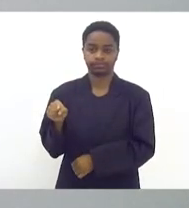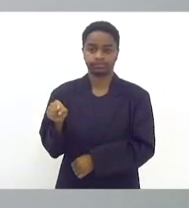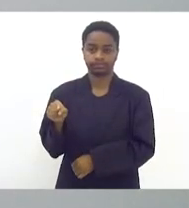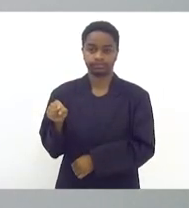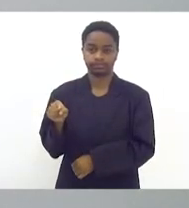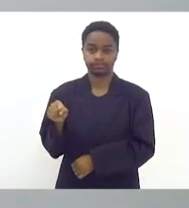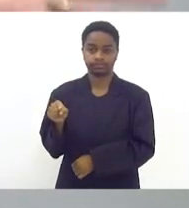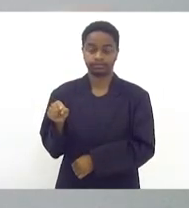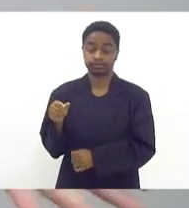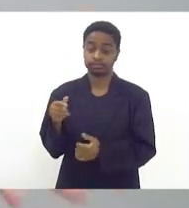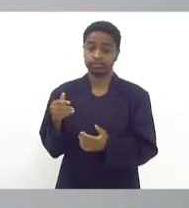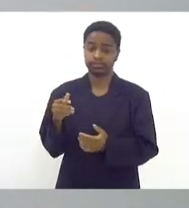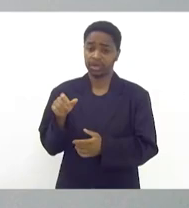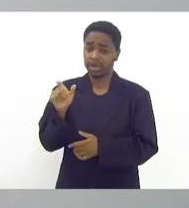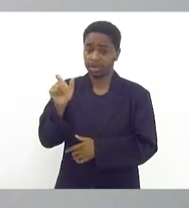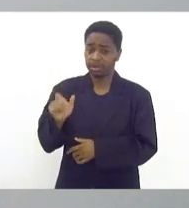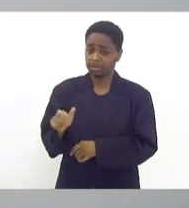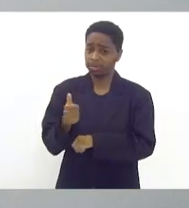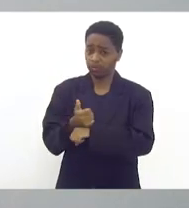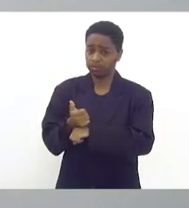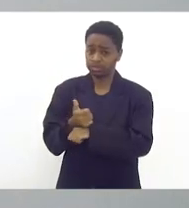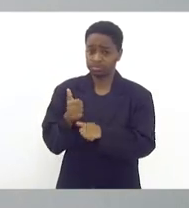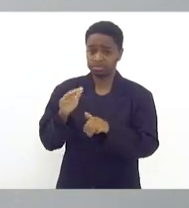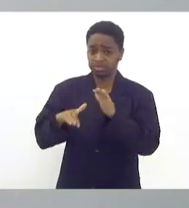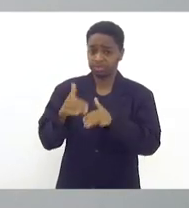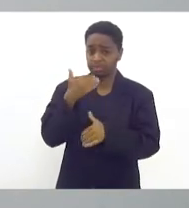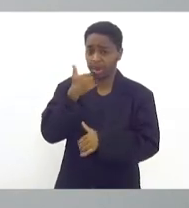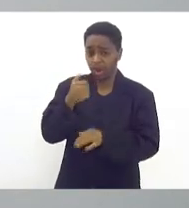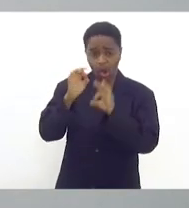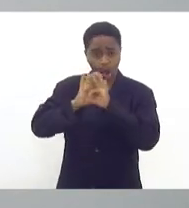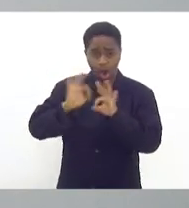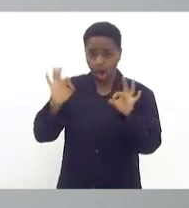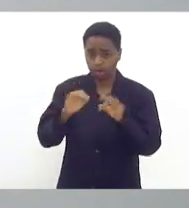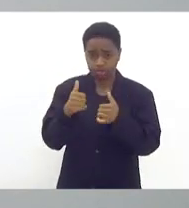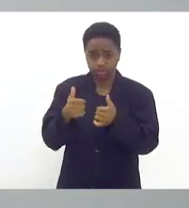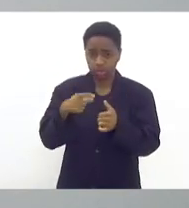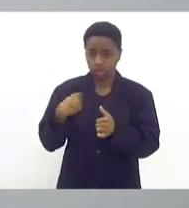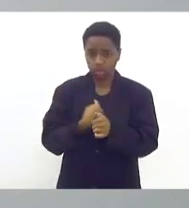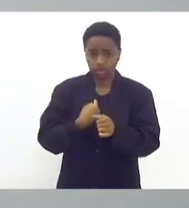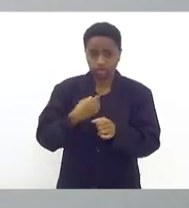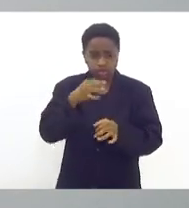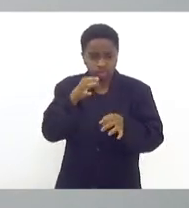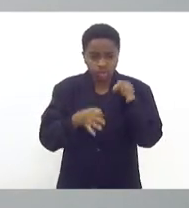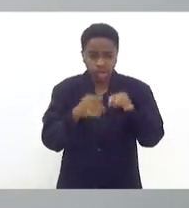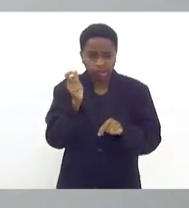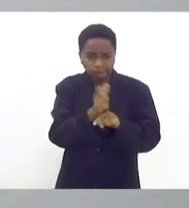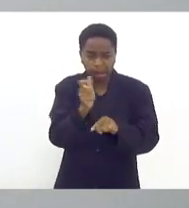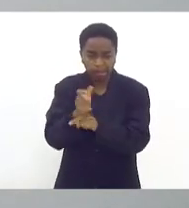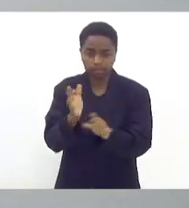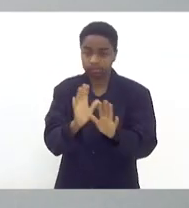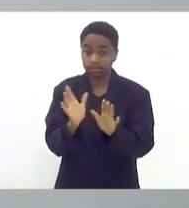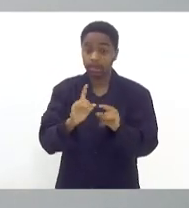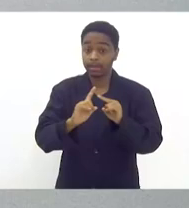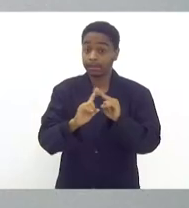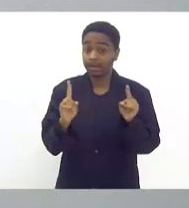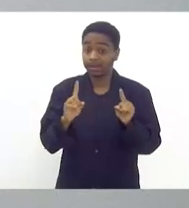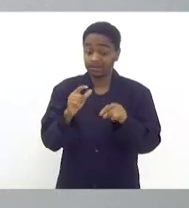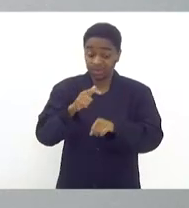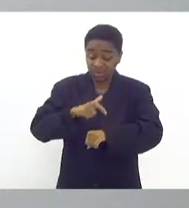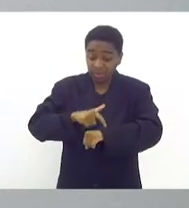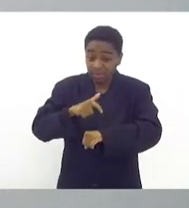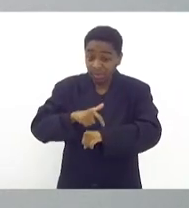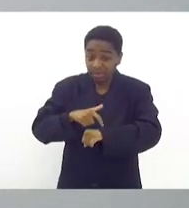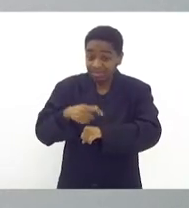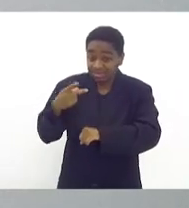por melhor que eles sejam vejam nós não estamos fazendo aqui juízo de valor mas naquele momento histórico ali